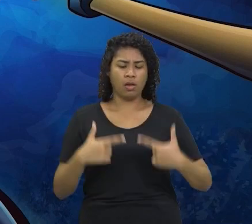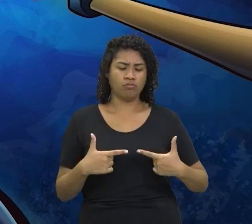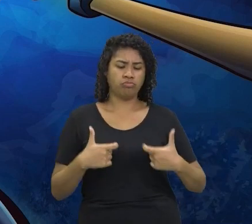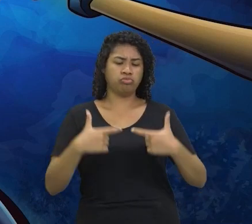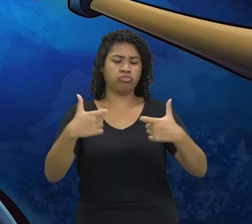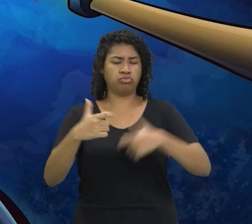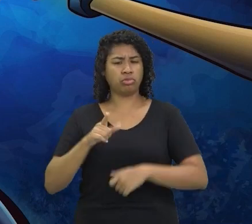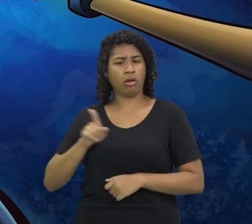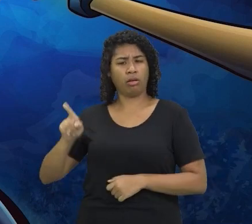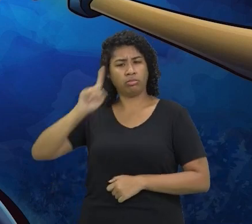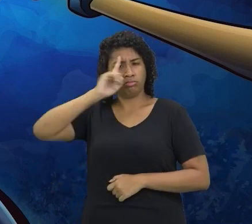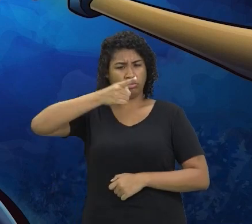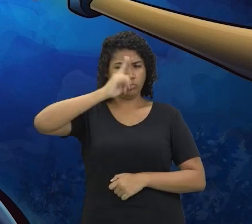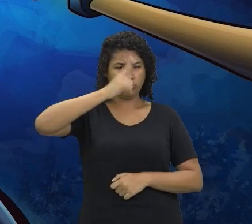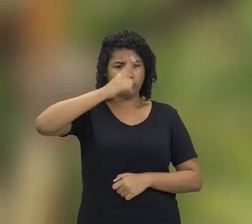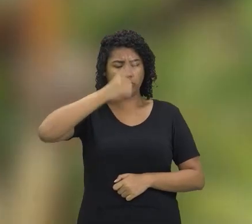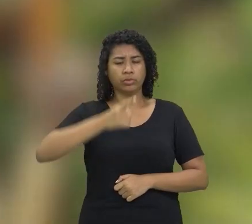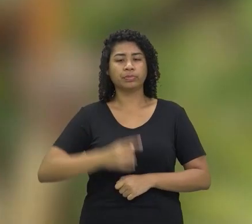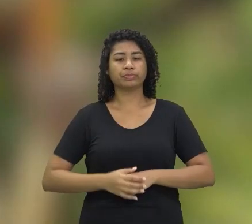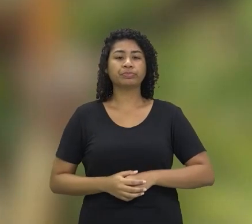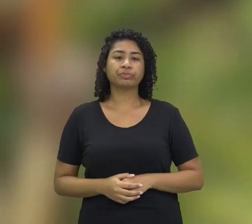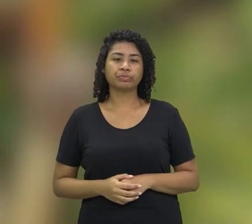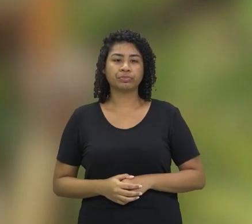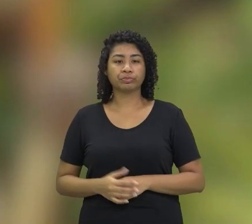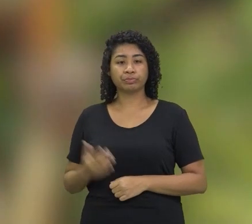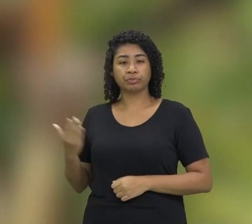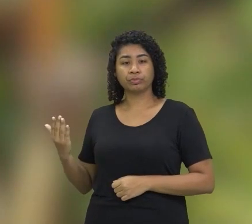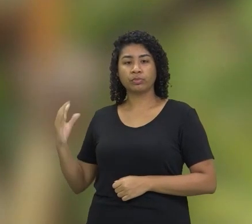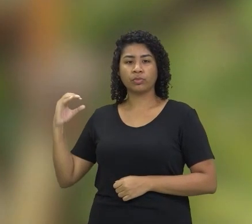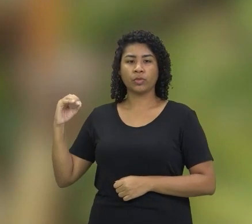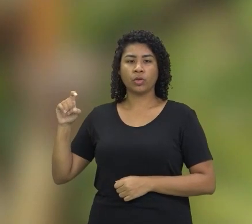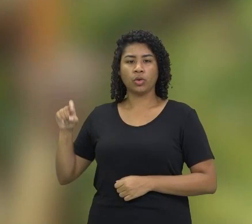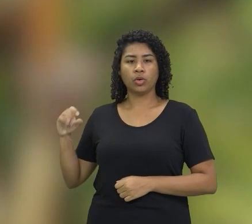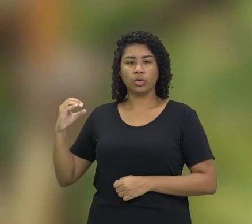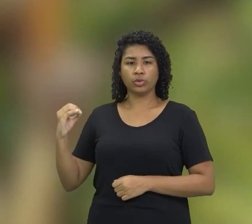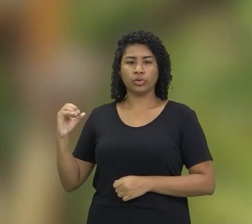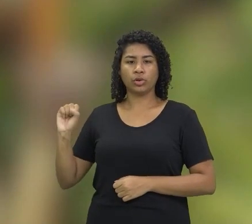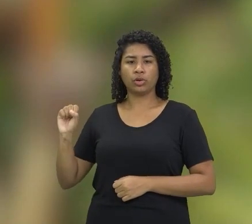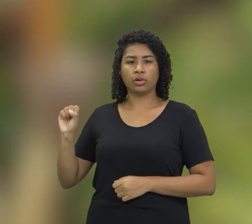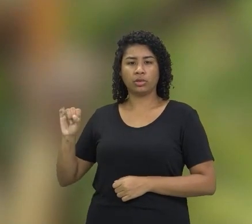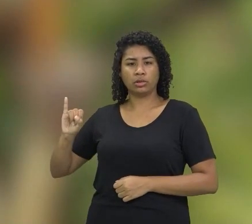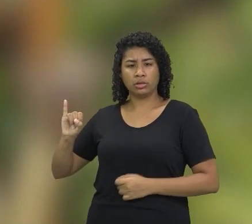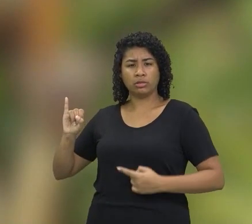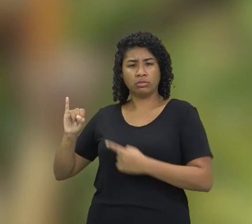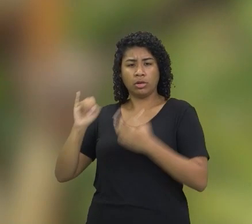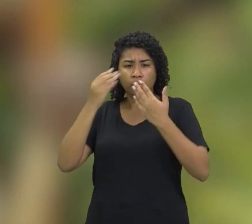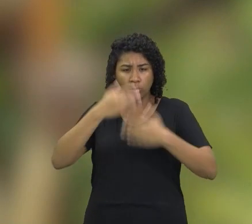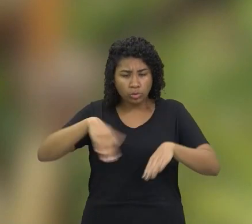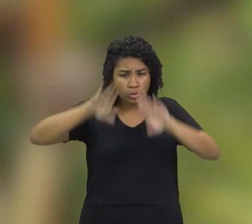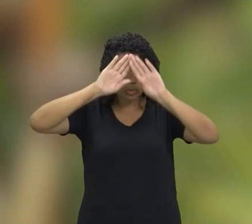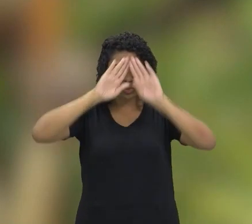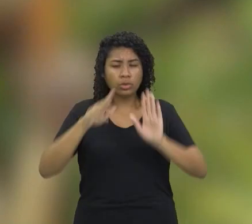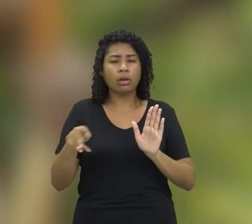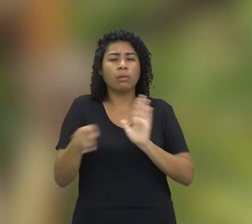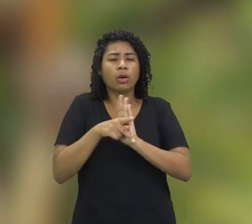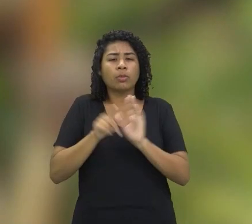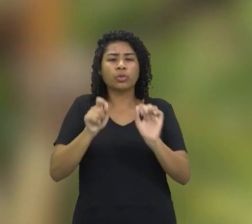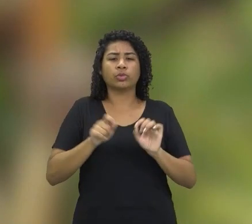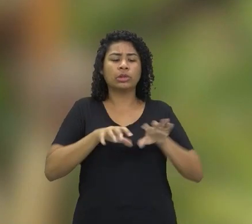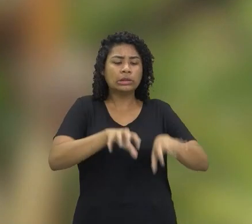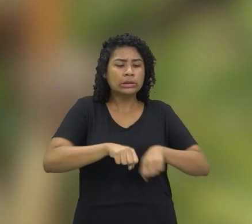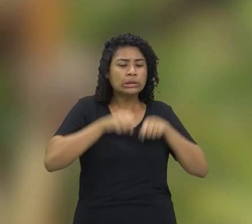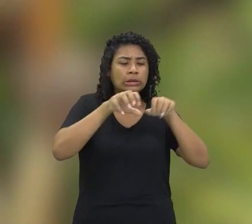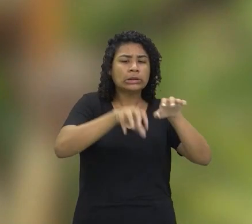Do aperfeiçoamento. E também Oxóssi, que é o orixá da caça, da fartura,